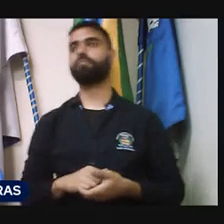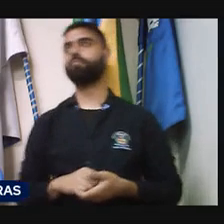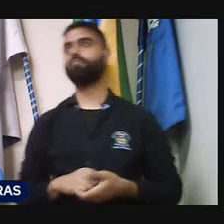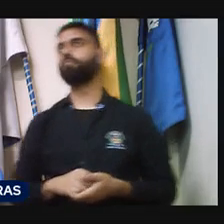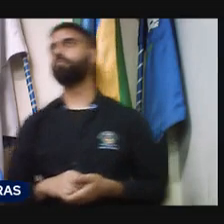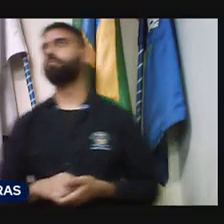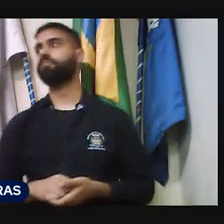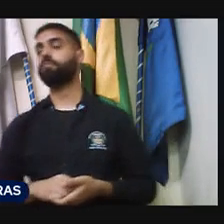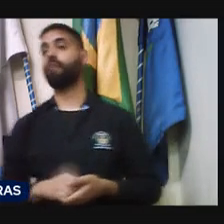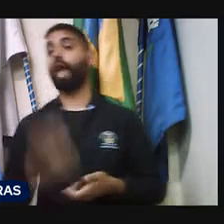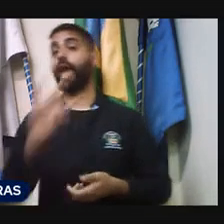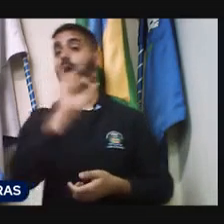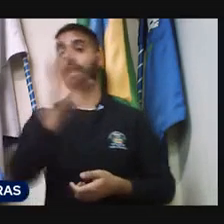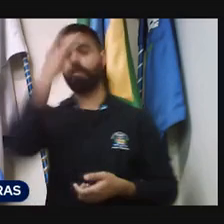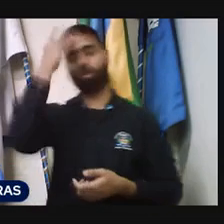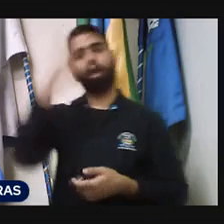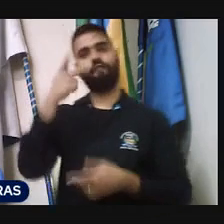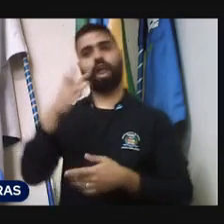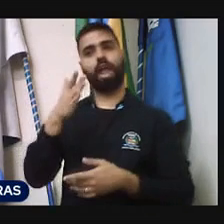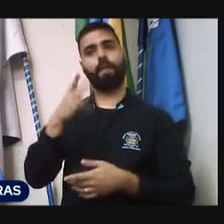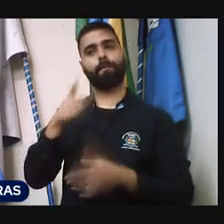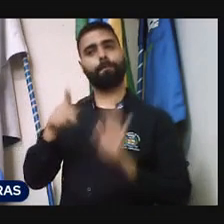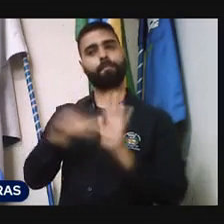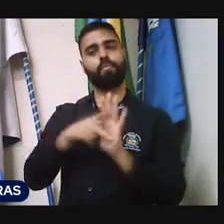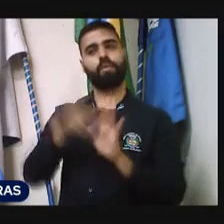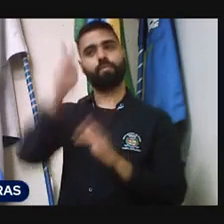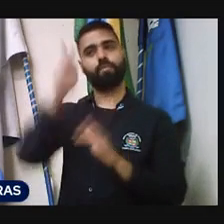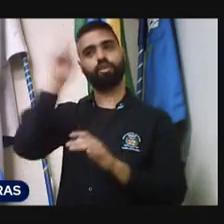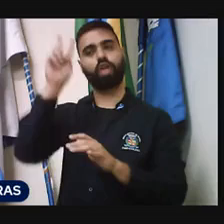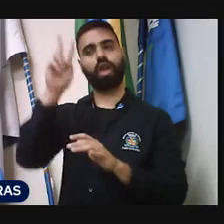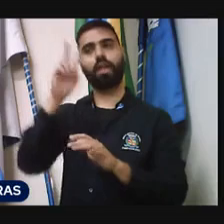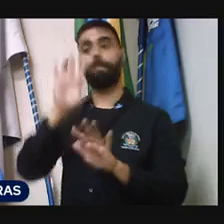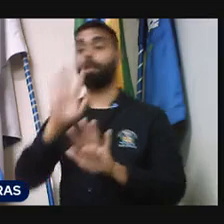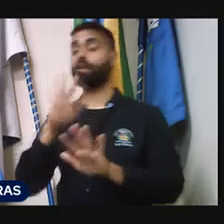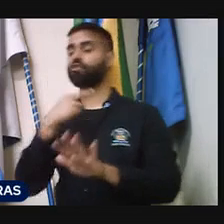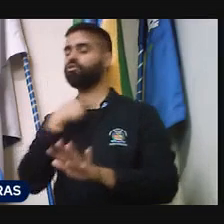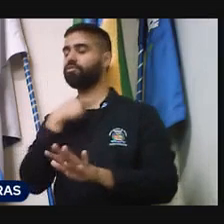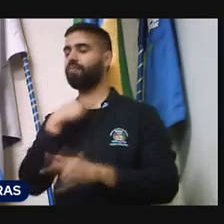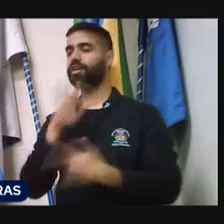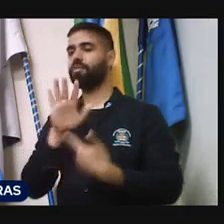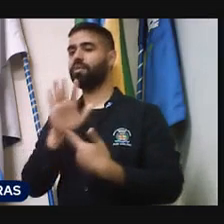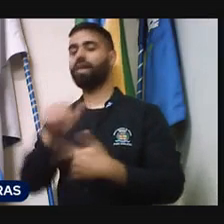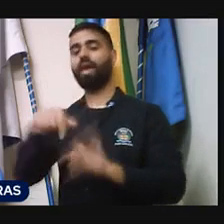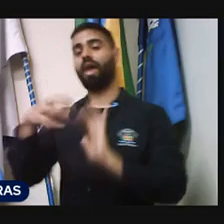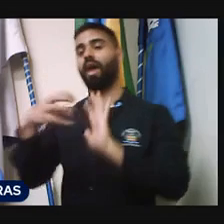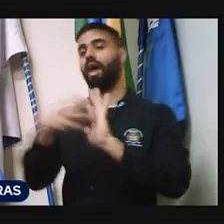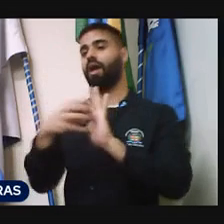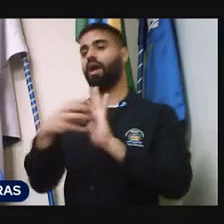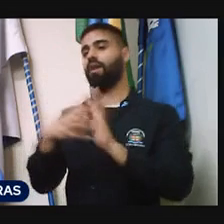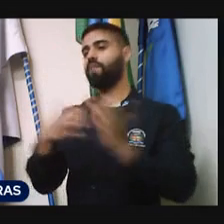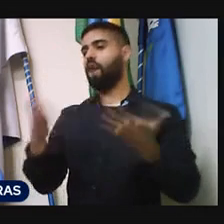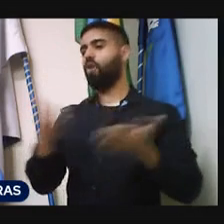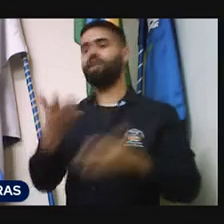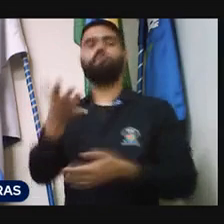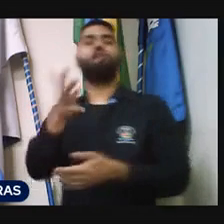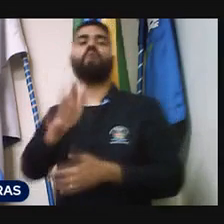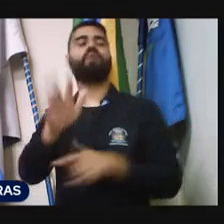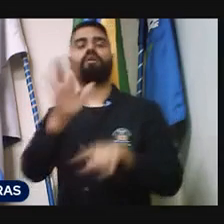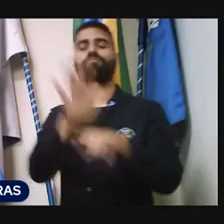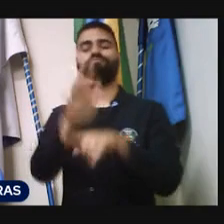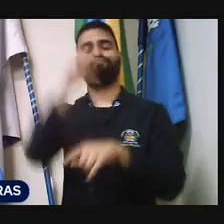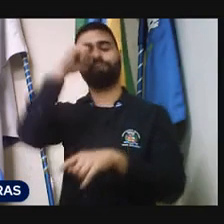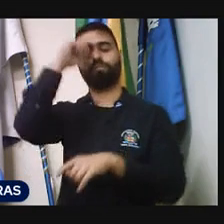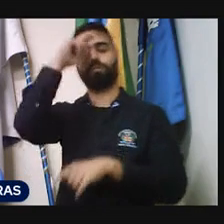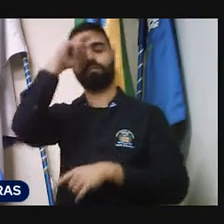conta tua história mas a gente não pode passar uma imagem que a câmera atual não está querendo ajudar o